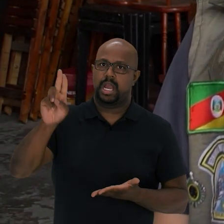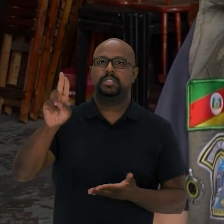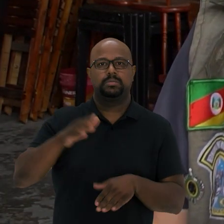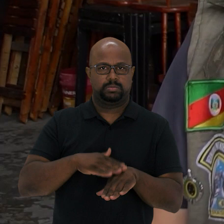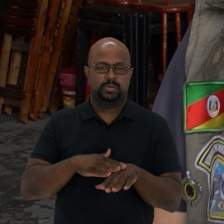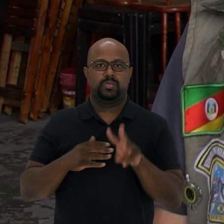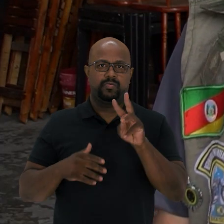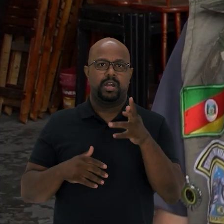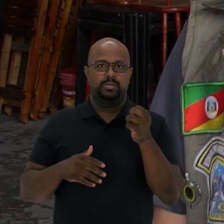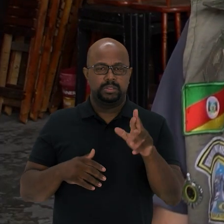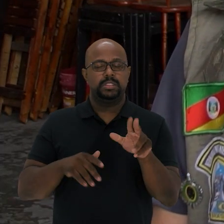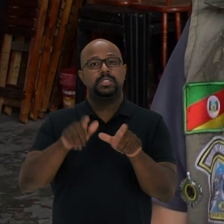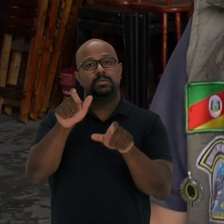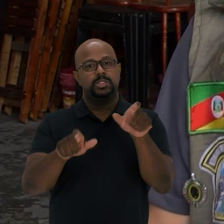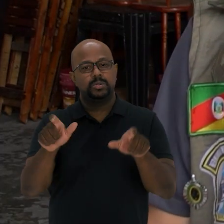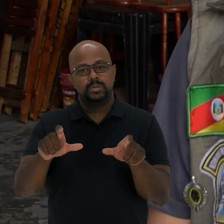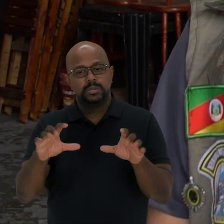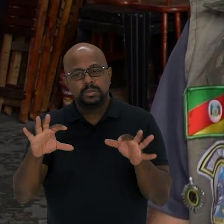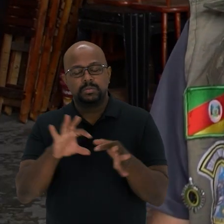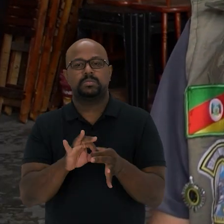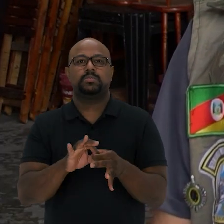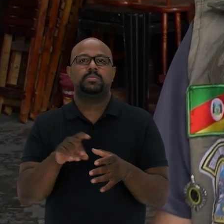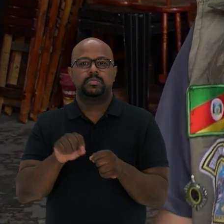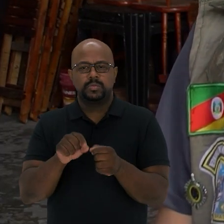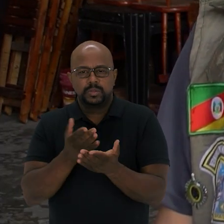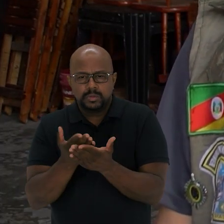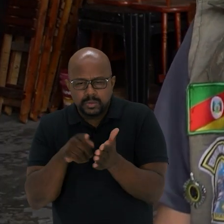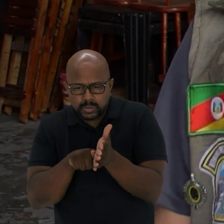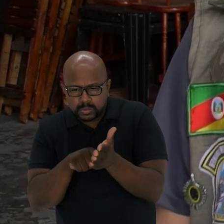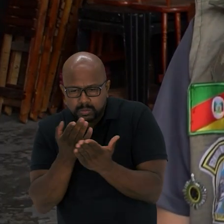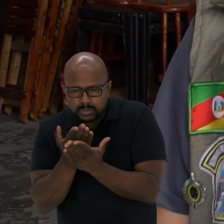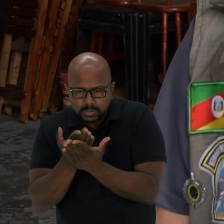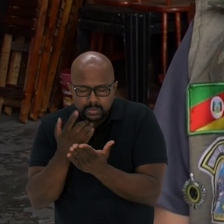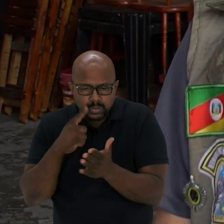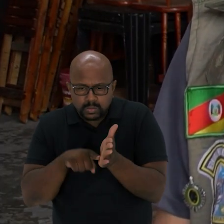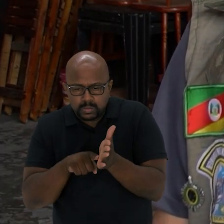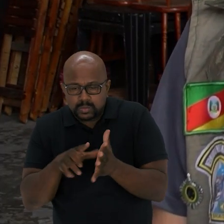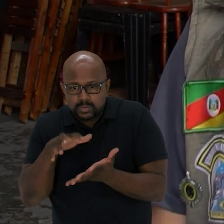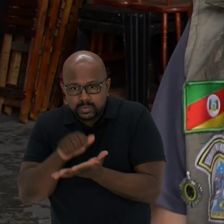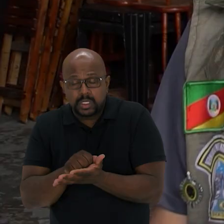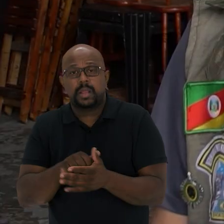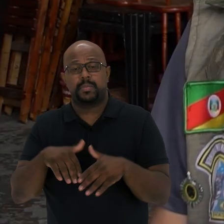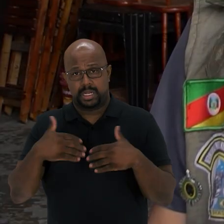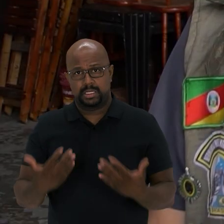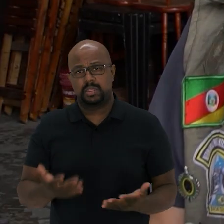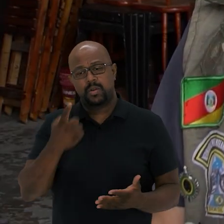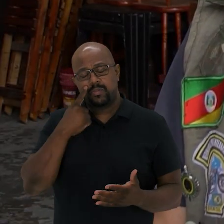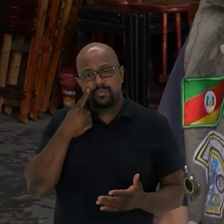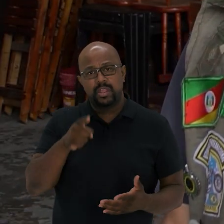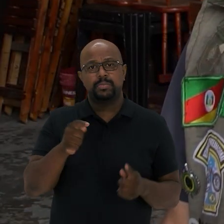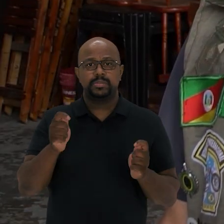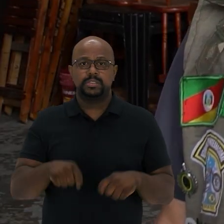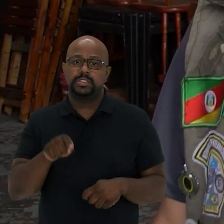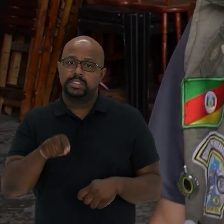universidade, do próprio Walter, enfim, das pessoas ligadas. Eles faziam estudo, análise, localização, para então ver